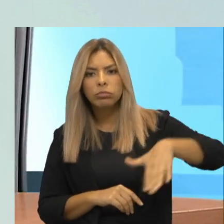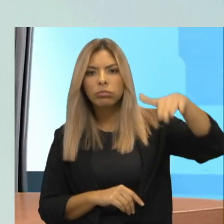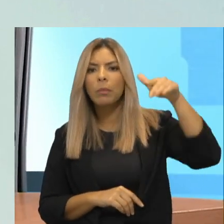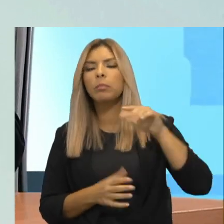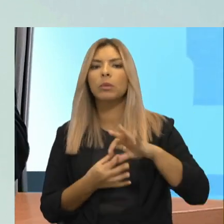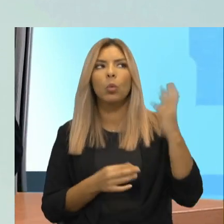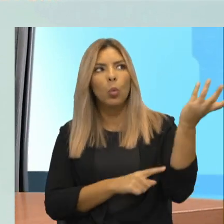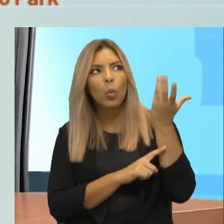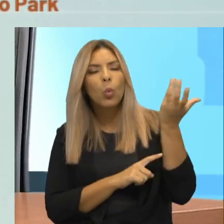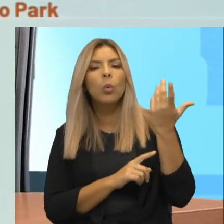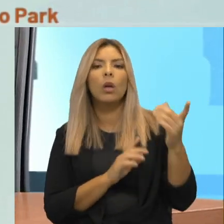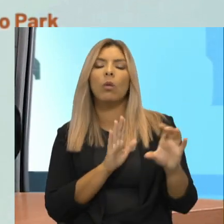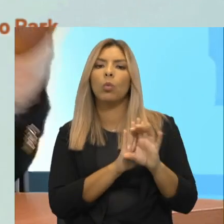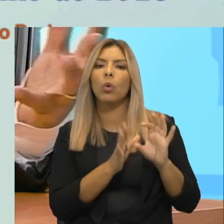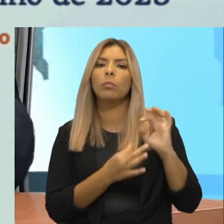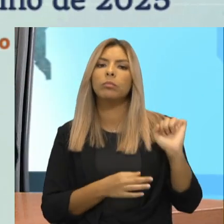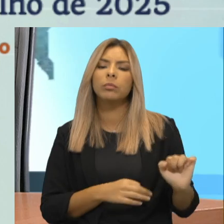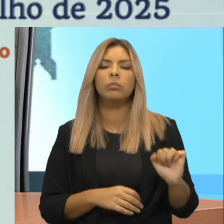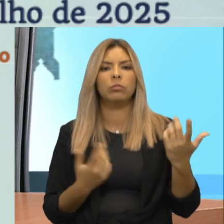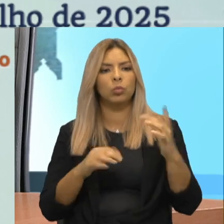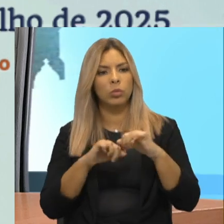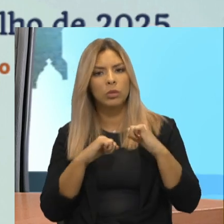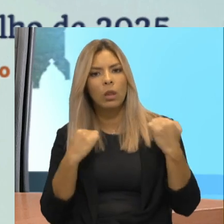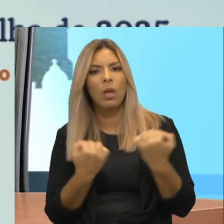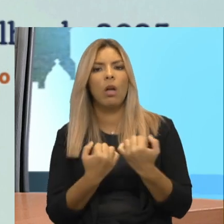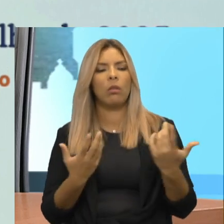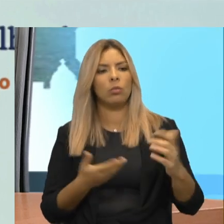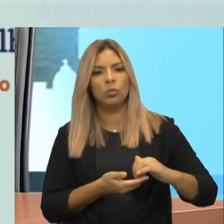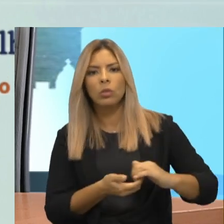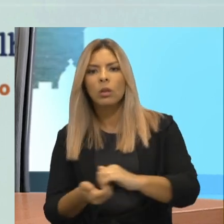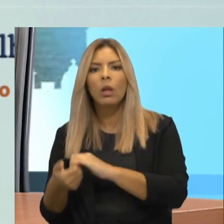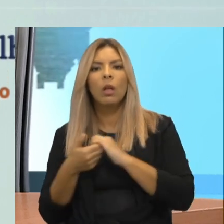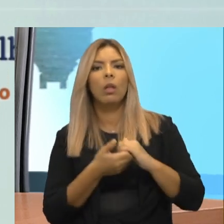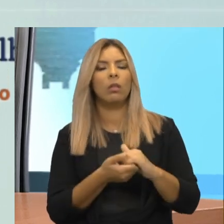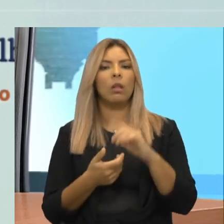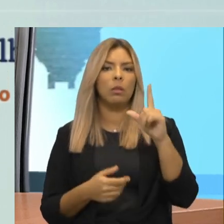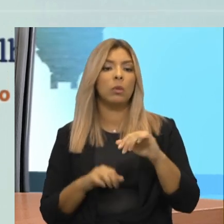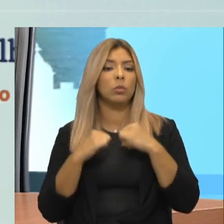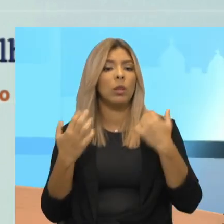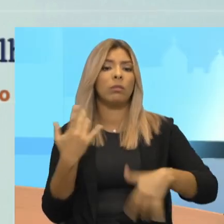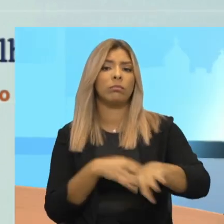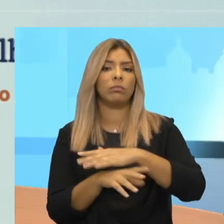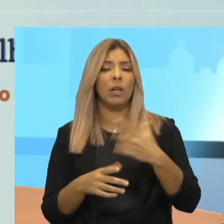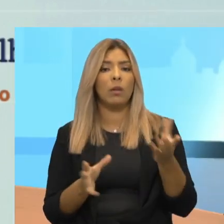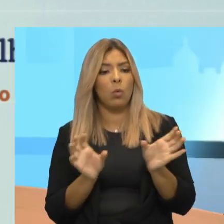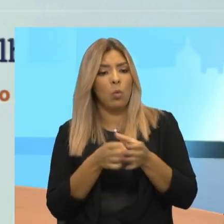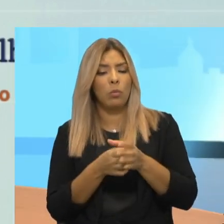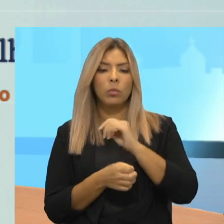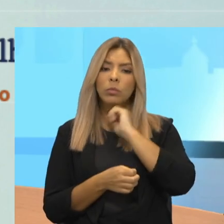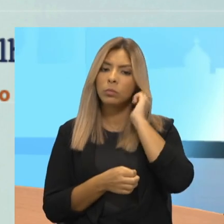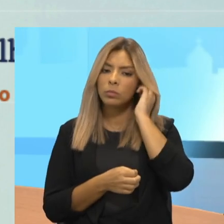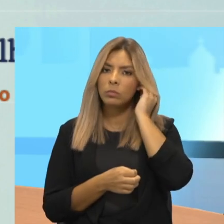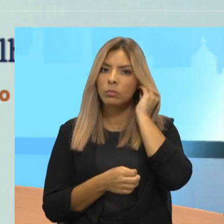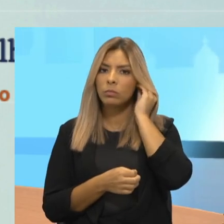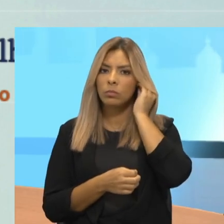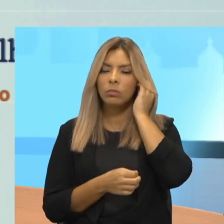cultura, à sociedade, à solidariedade, que são temas que preocupam a sociedade contemporânea. É uma congregação que ela própria se está